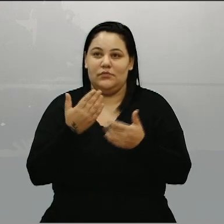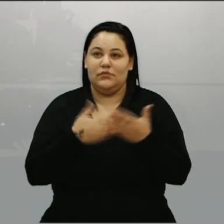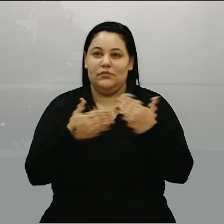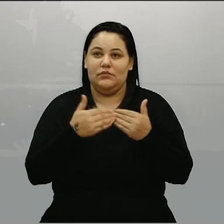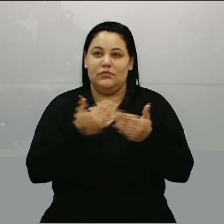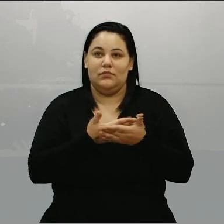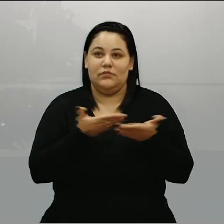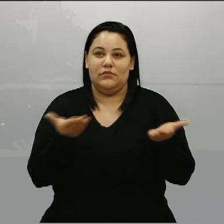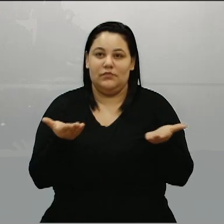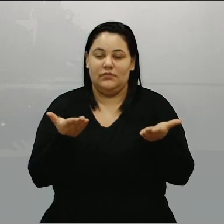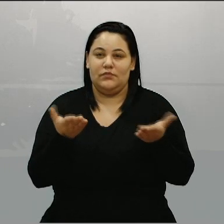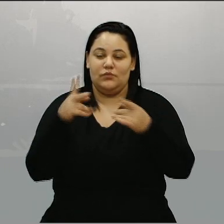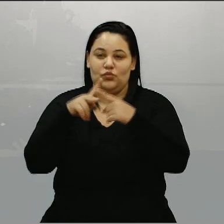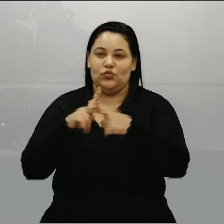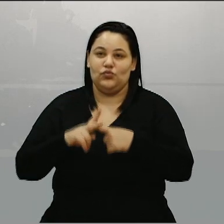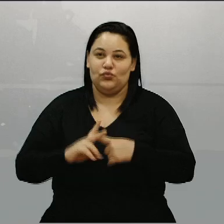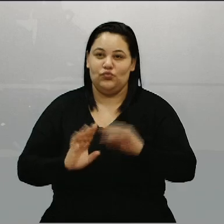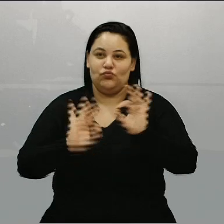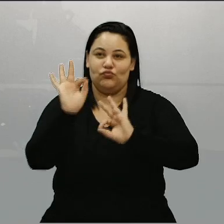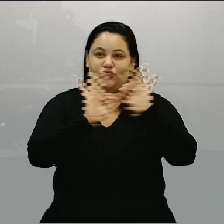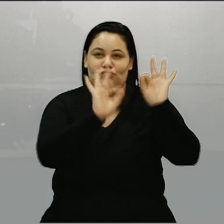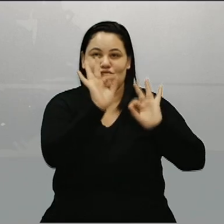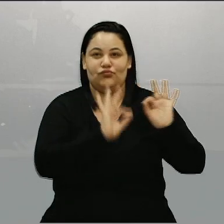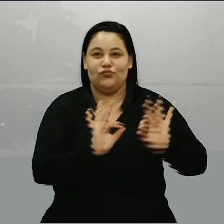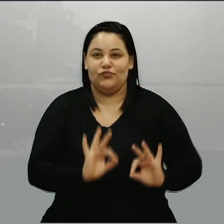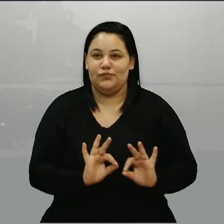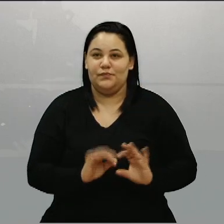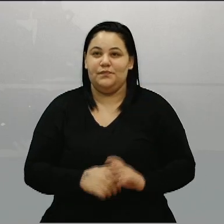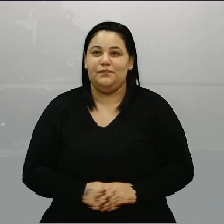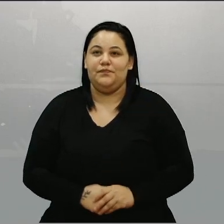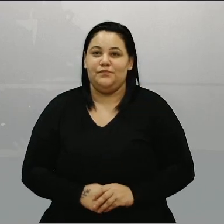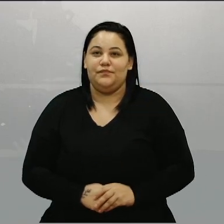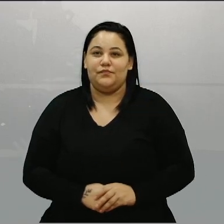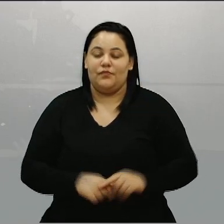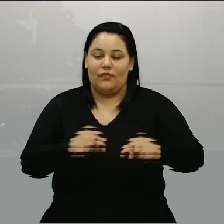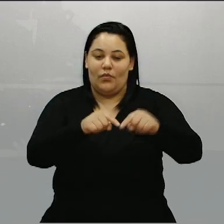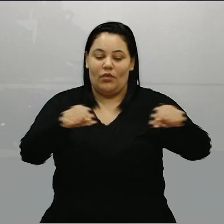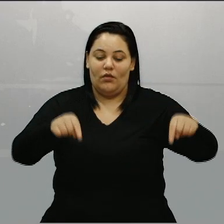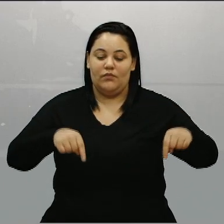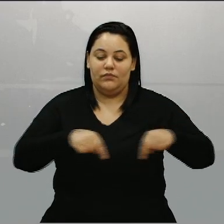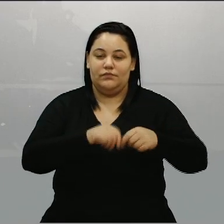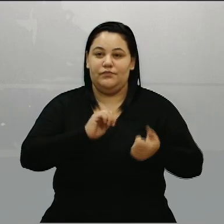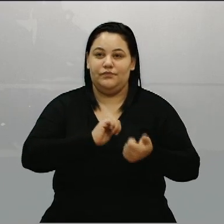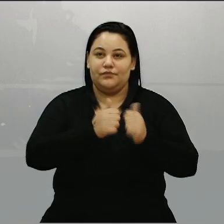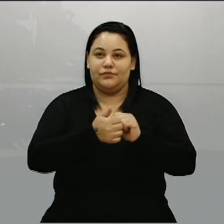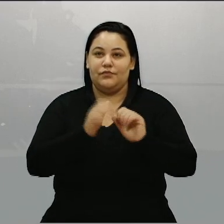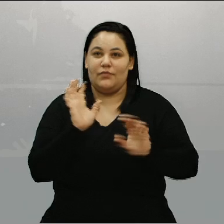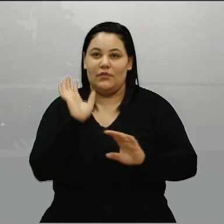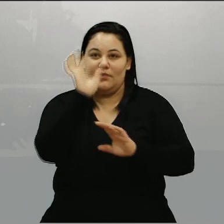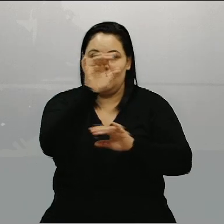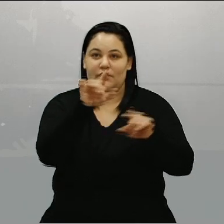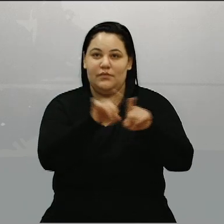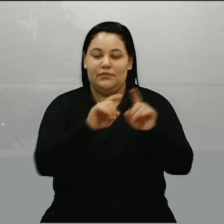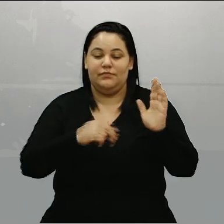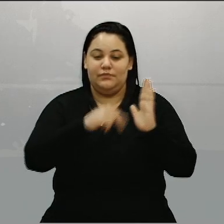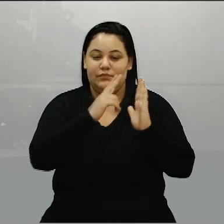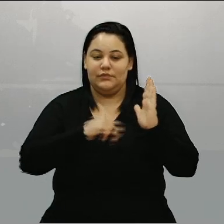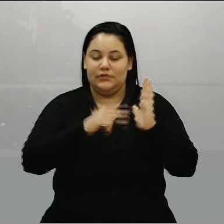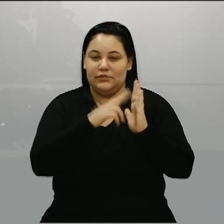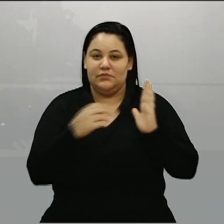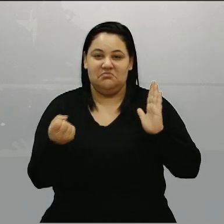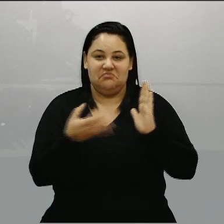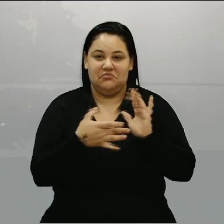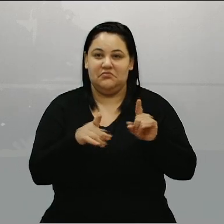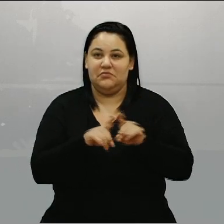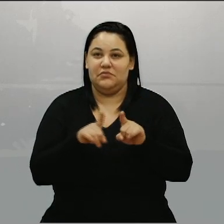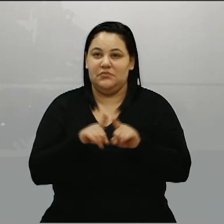espaço foi revitalizado. A quadra de futebol e de basquete foi revitalizado com nova pintura,